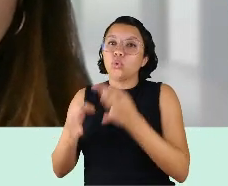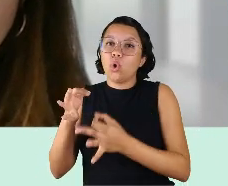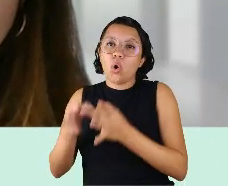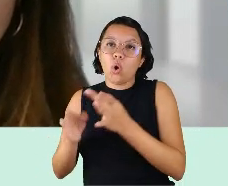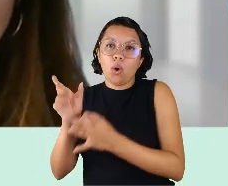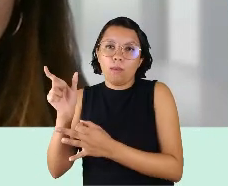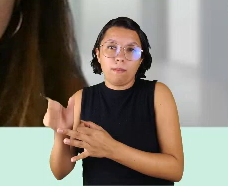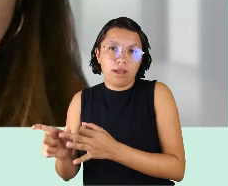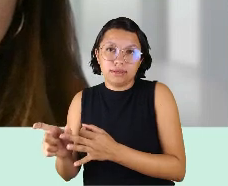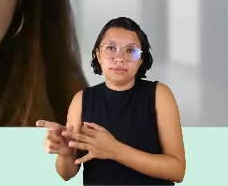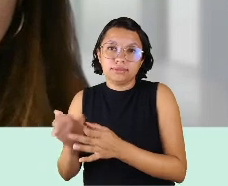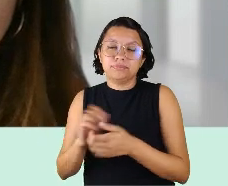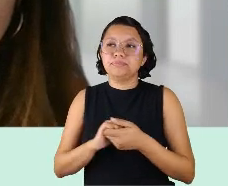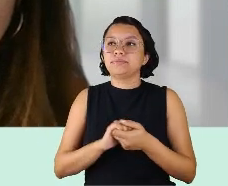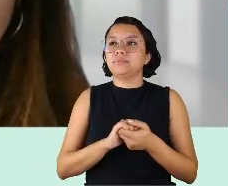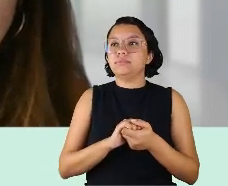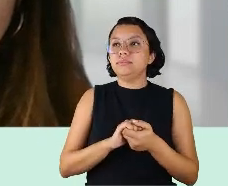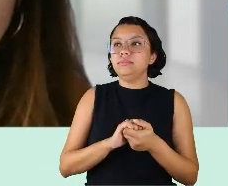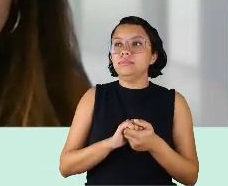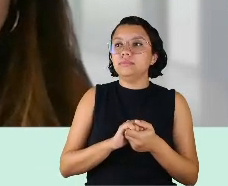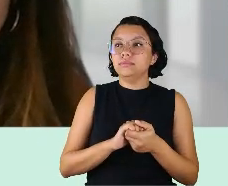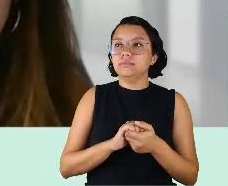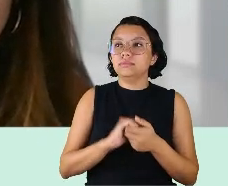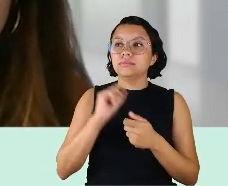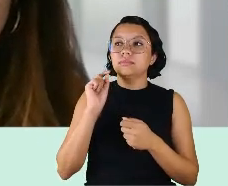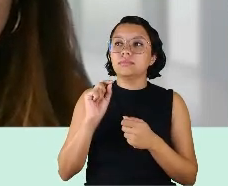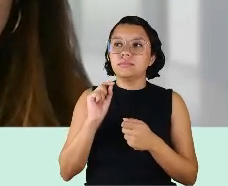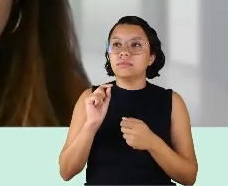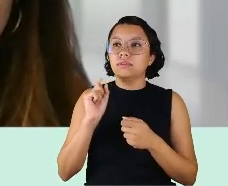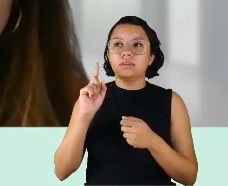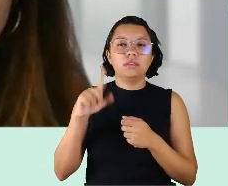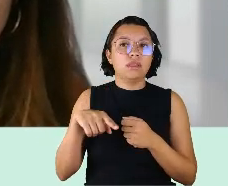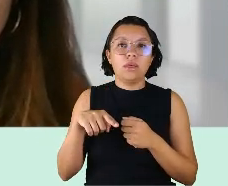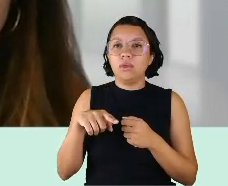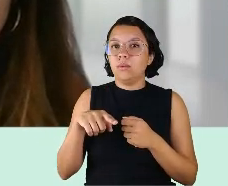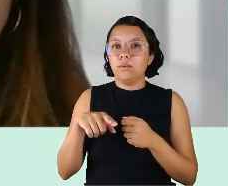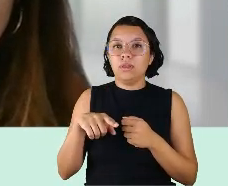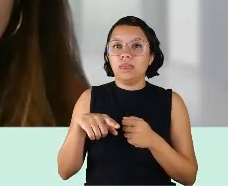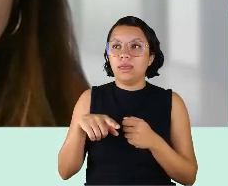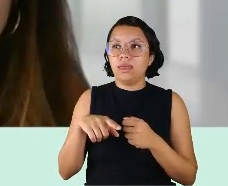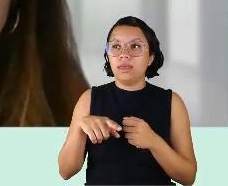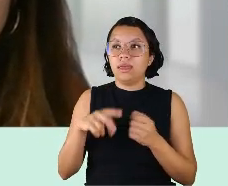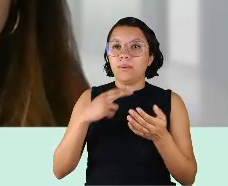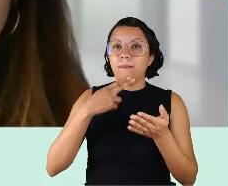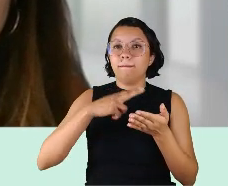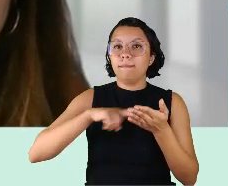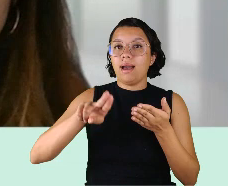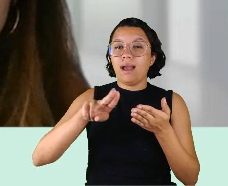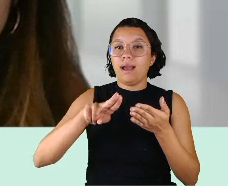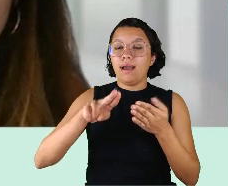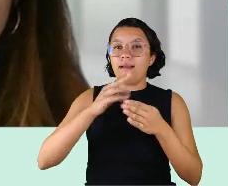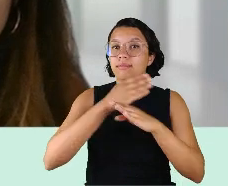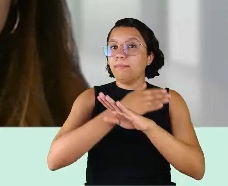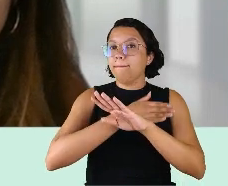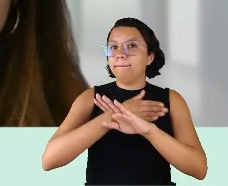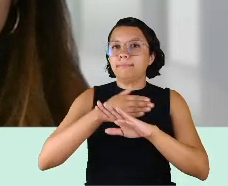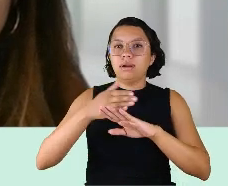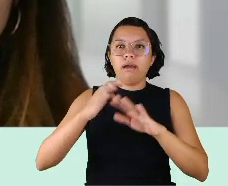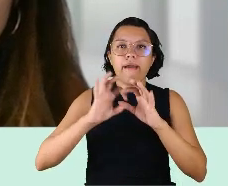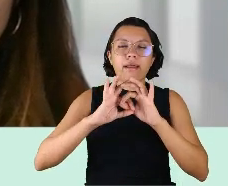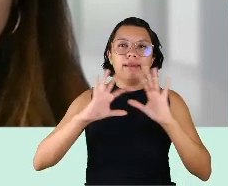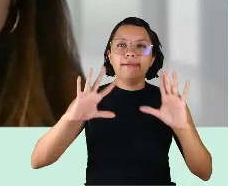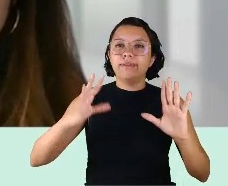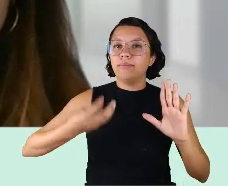do magistrado, e que não é uma carta branca